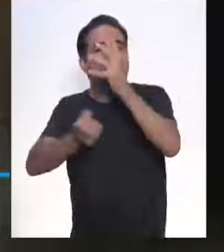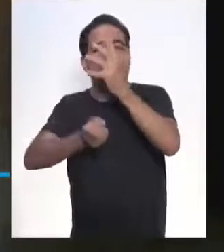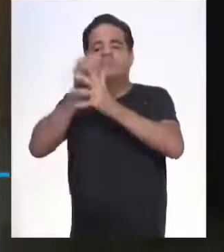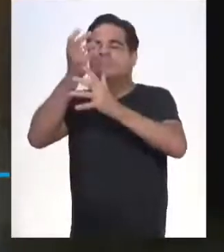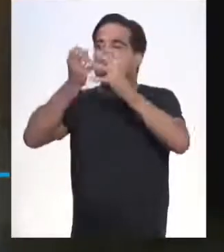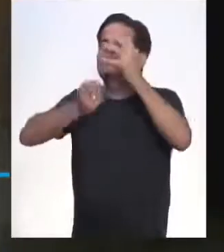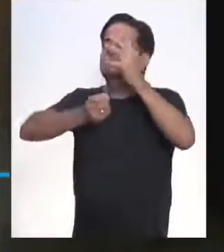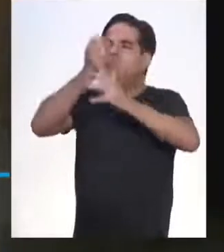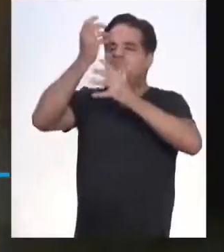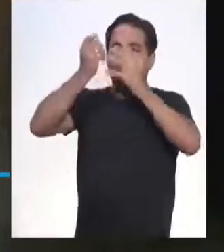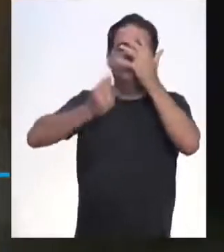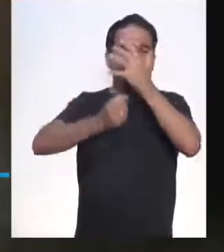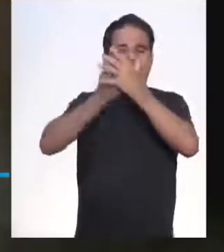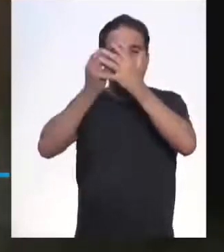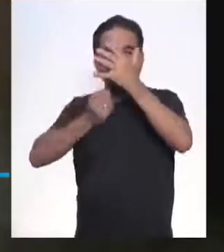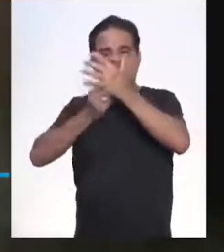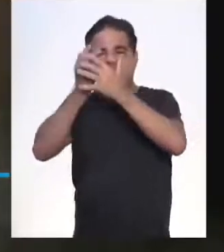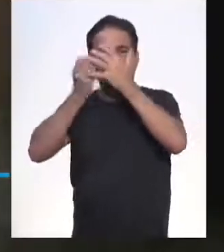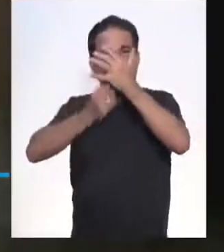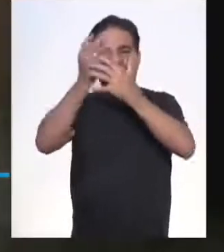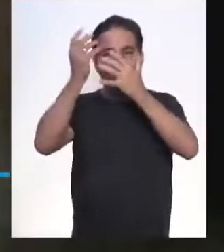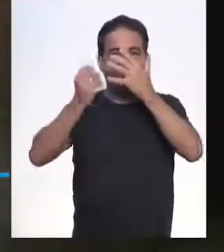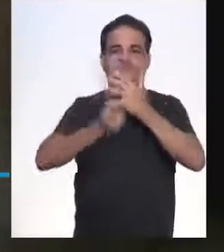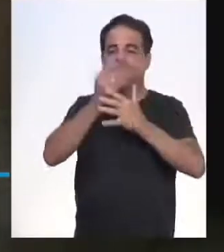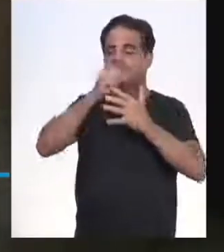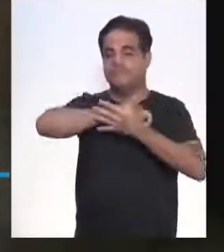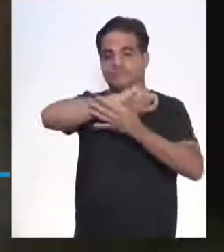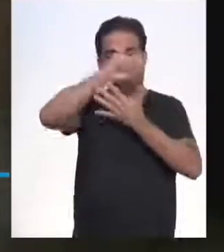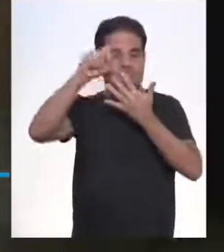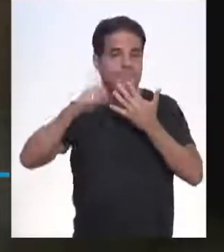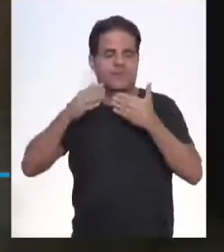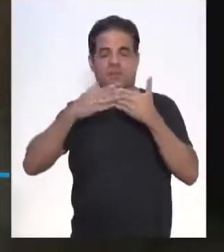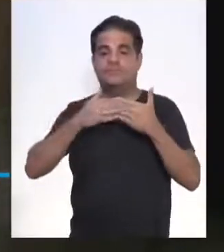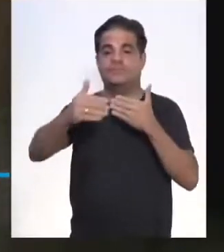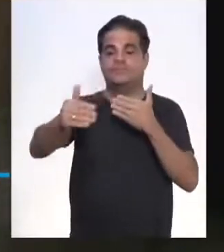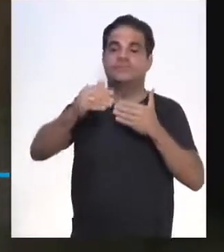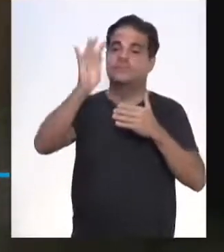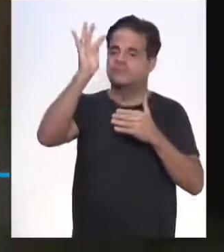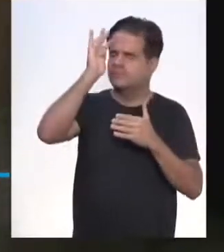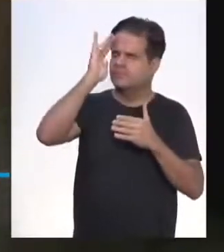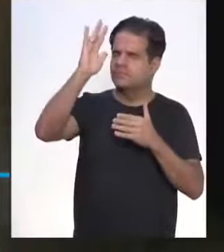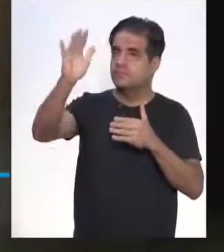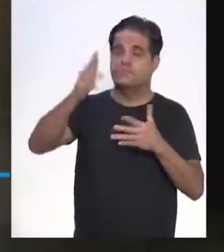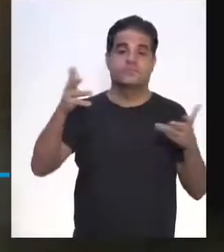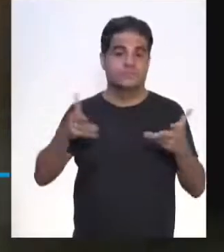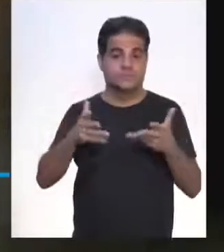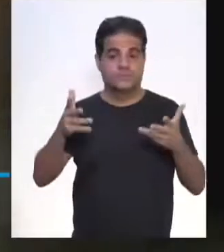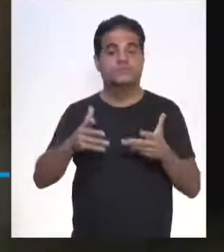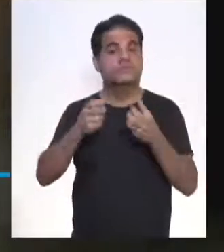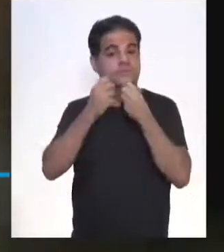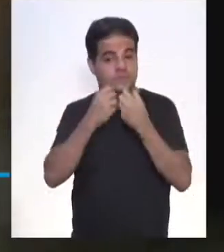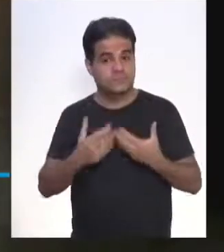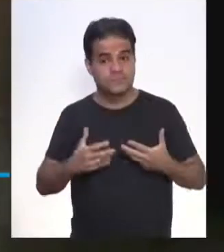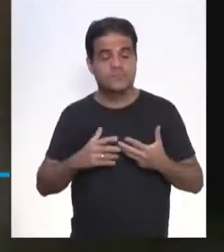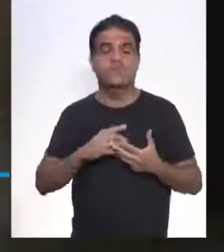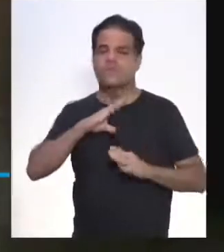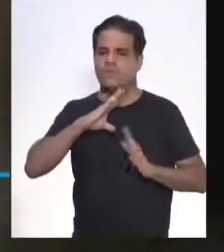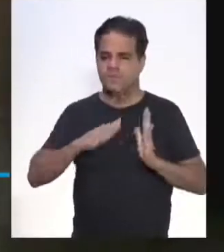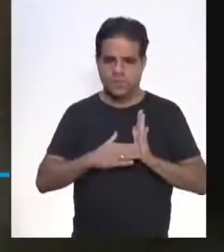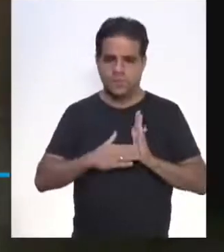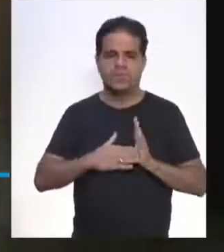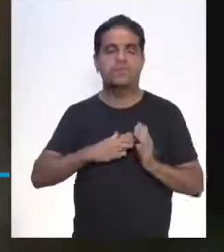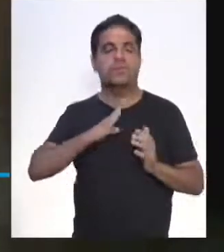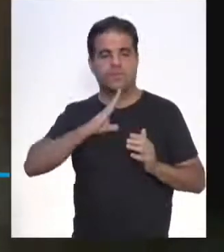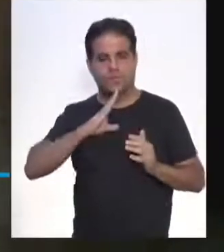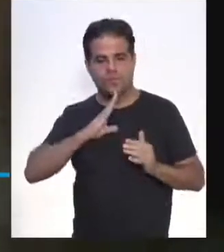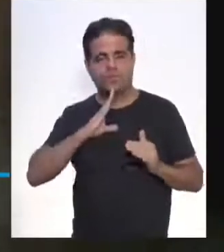brotando, né? Então, no bojo aí da filosofia contemporânea. E, bom, como todo conhecimento ele